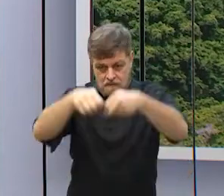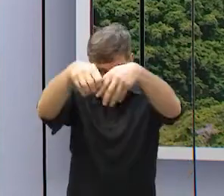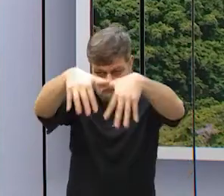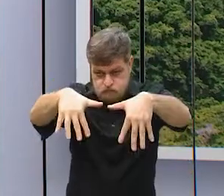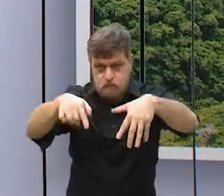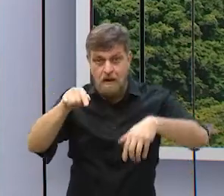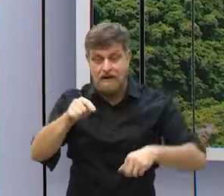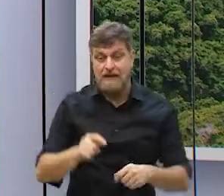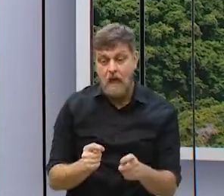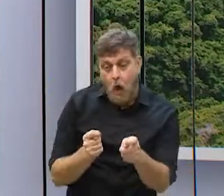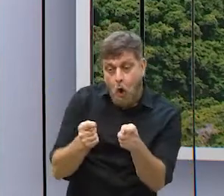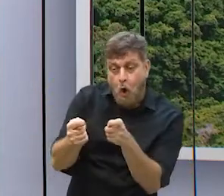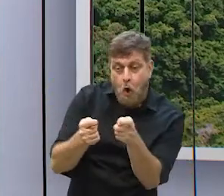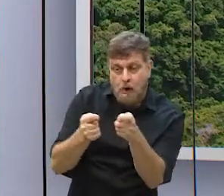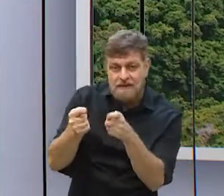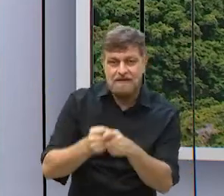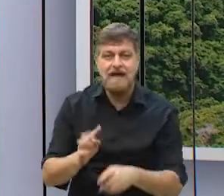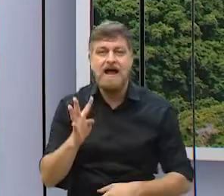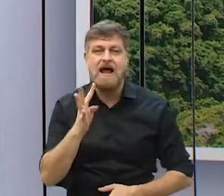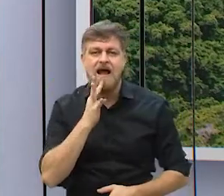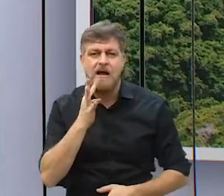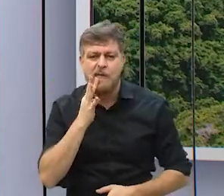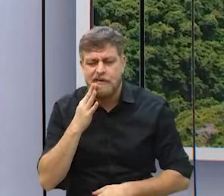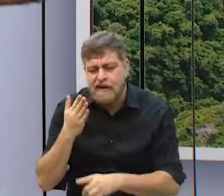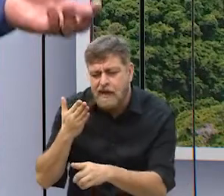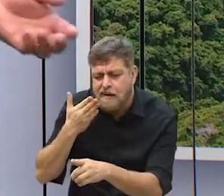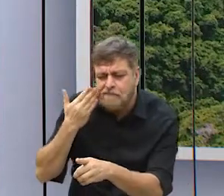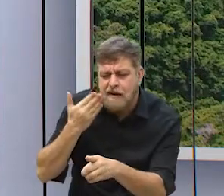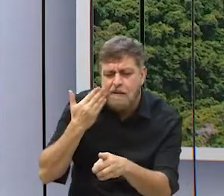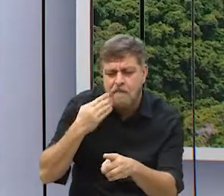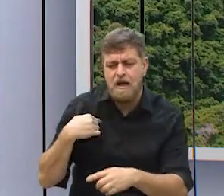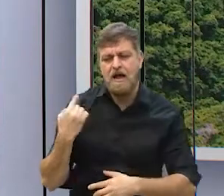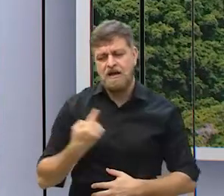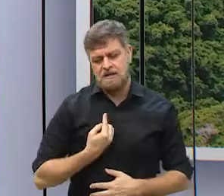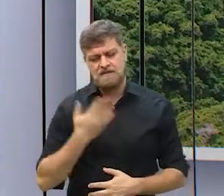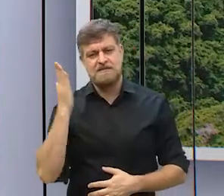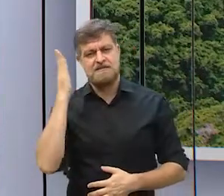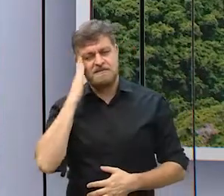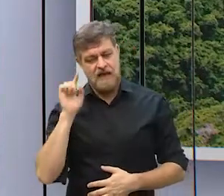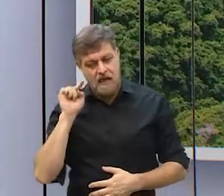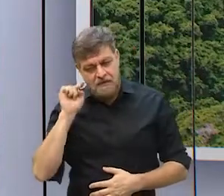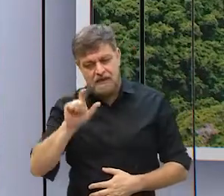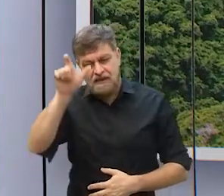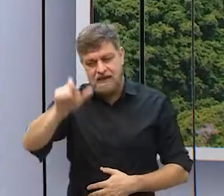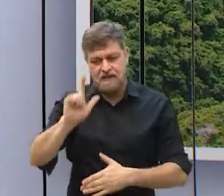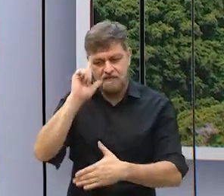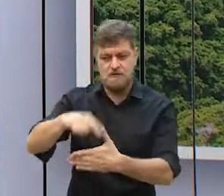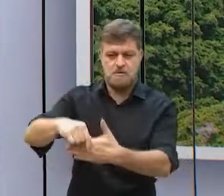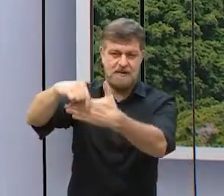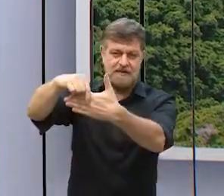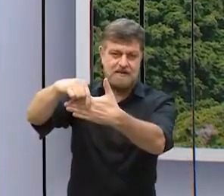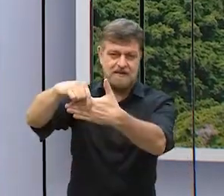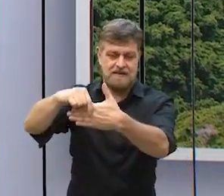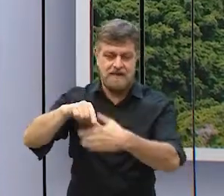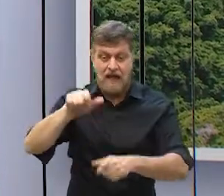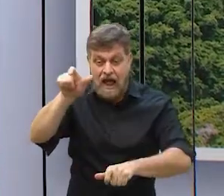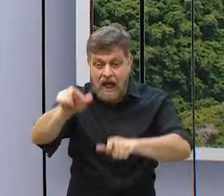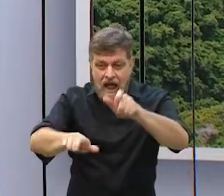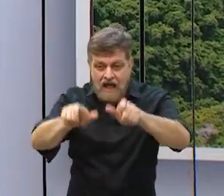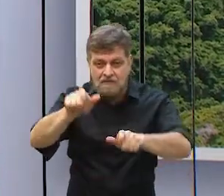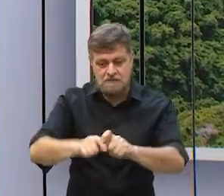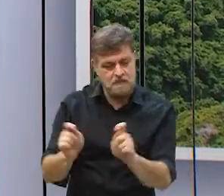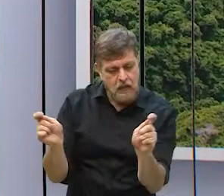ordenador ali, que conhece, quem está ali conhece, né? A gente conhece quem são as lideranças, quem são as pessoas que